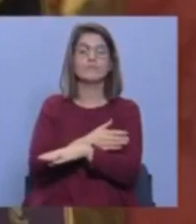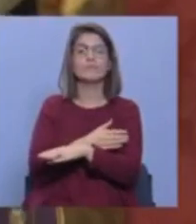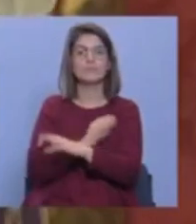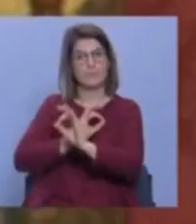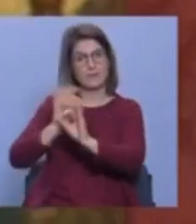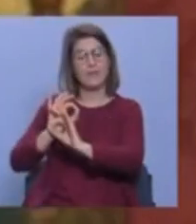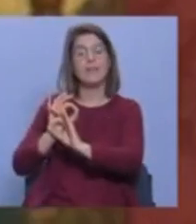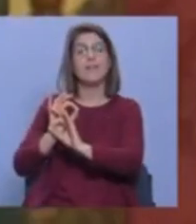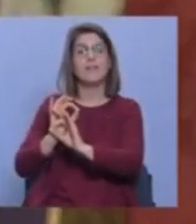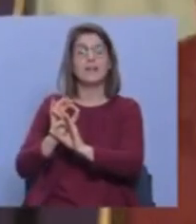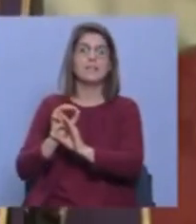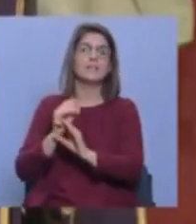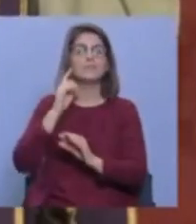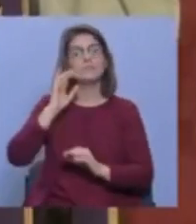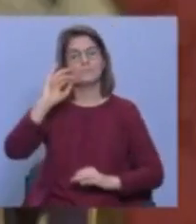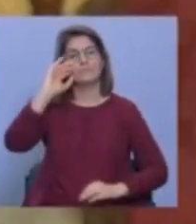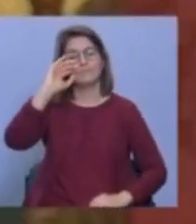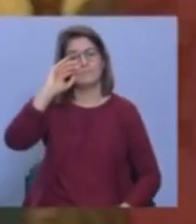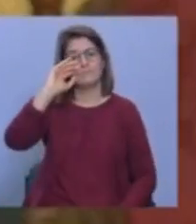darmos primazia